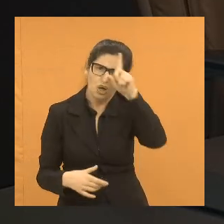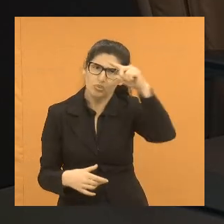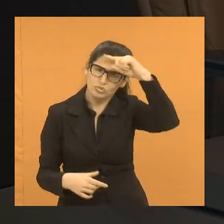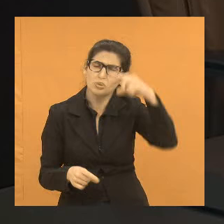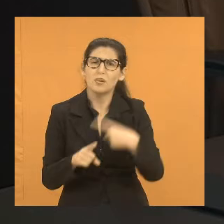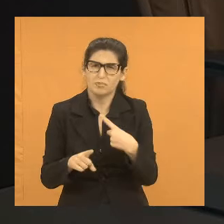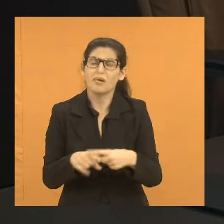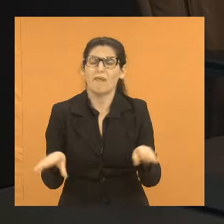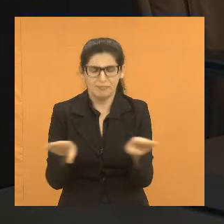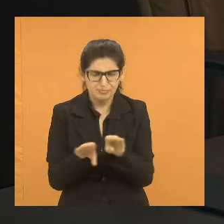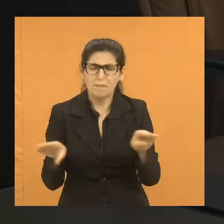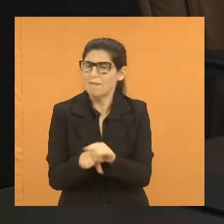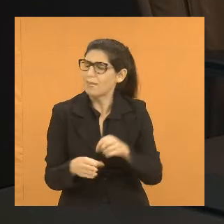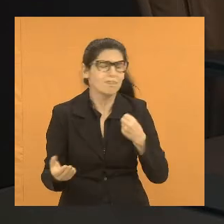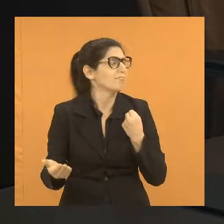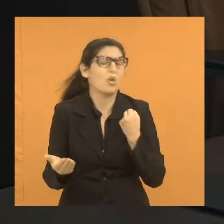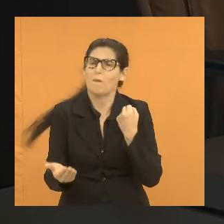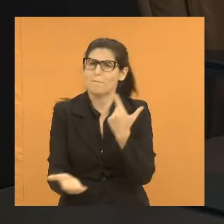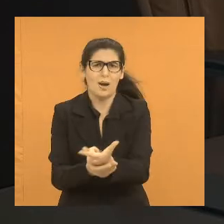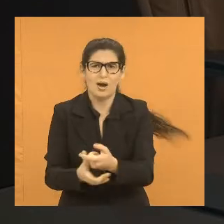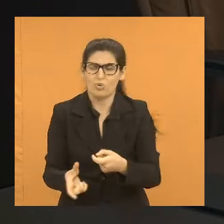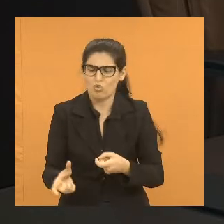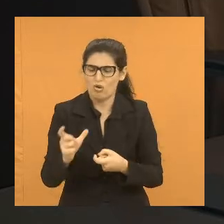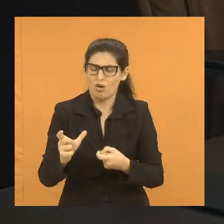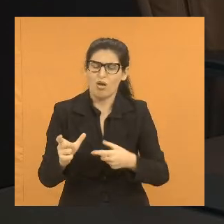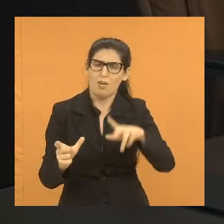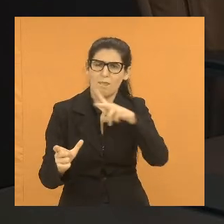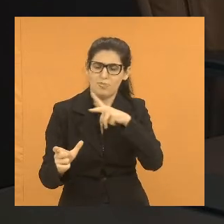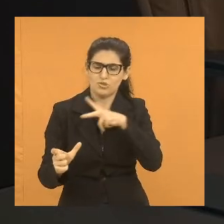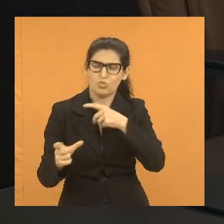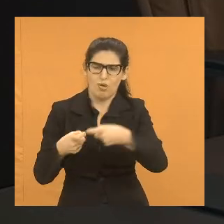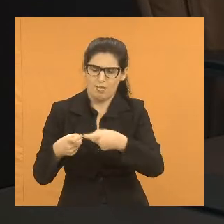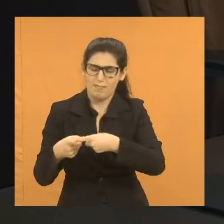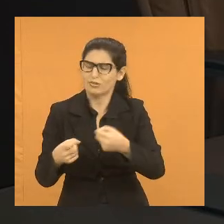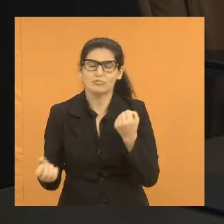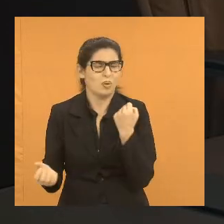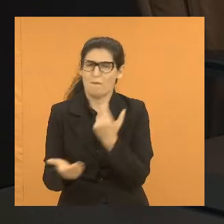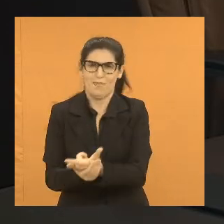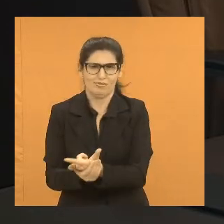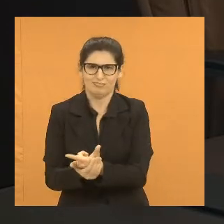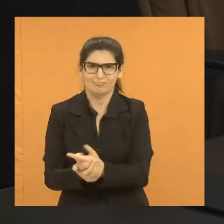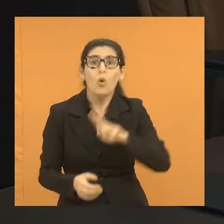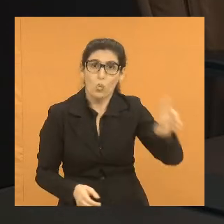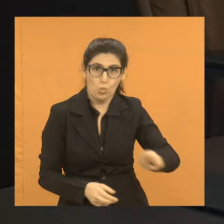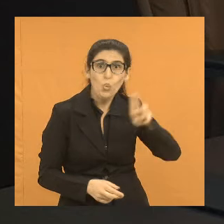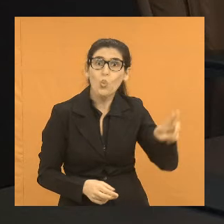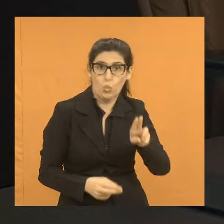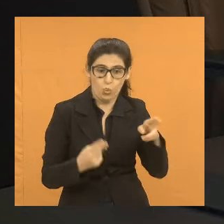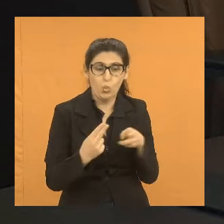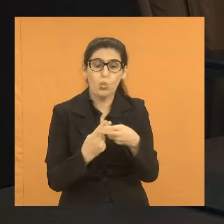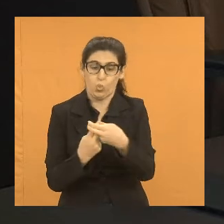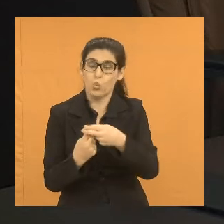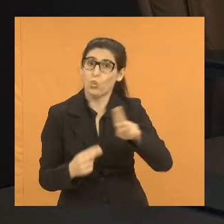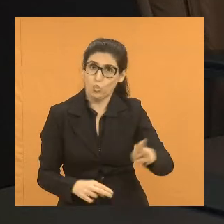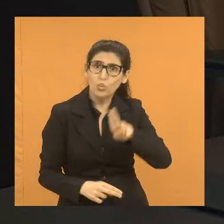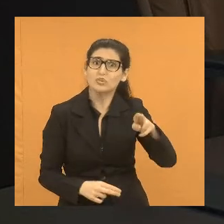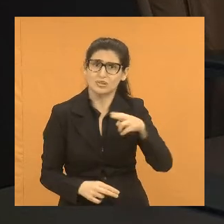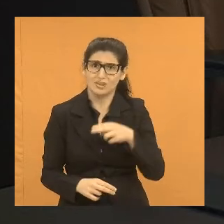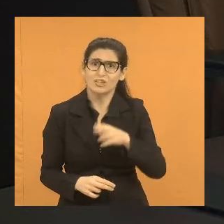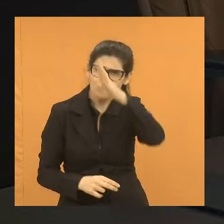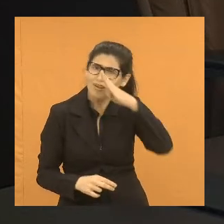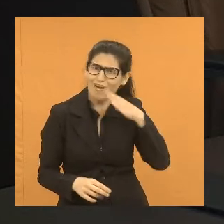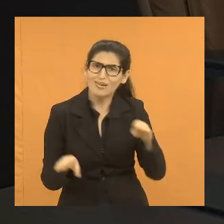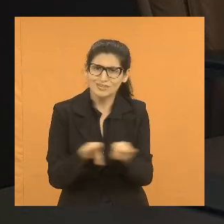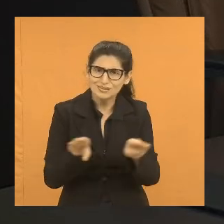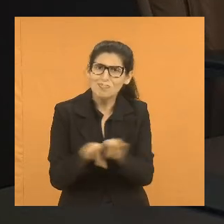convênio. Eu não tenho convênio. E a minha família não tem convênio. Eu acho que o vereador tem que ser assim,